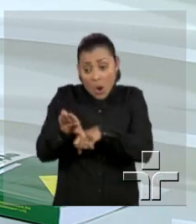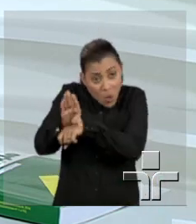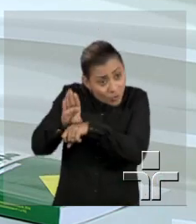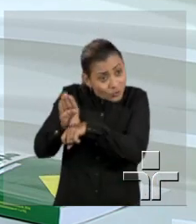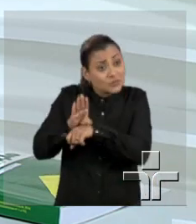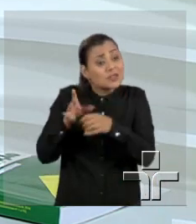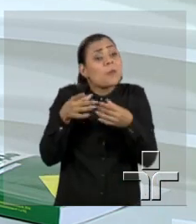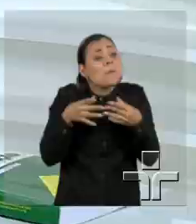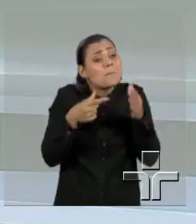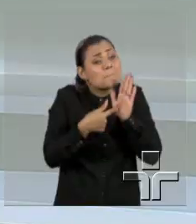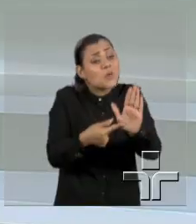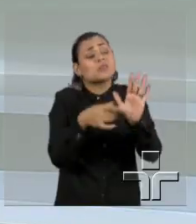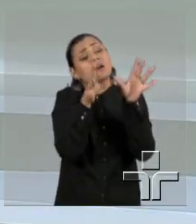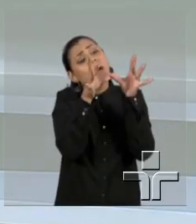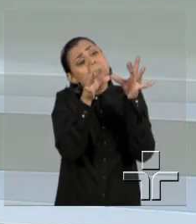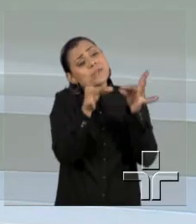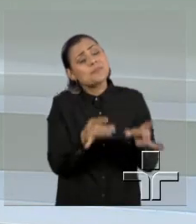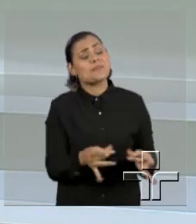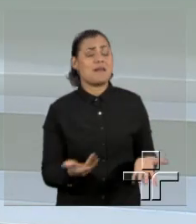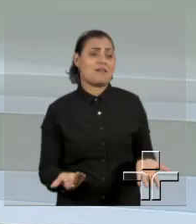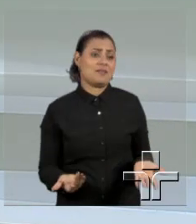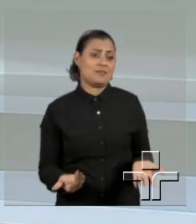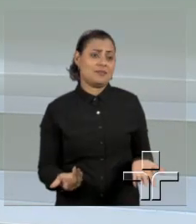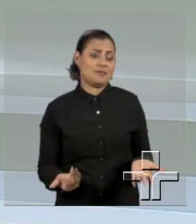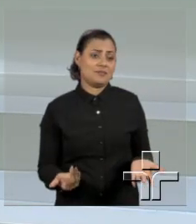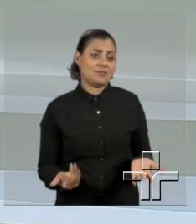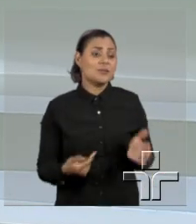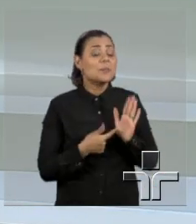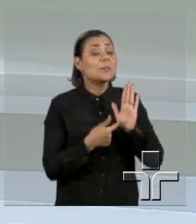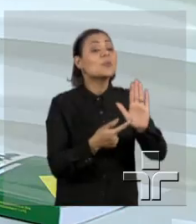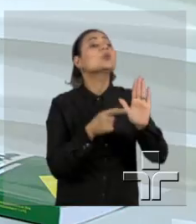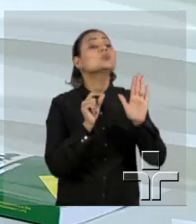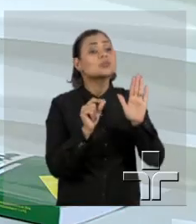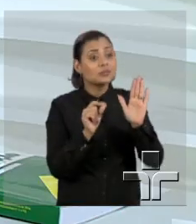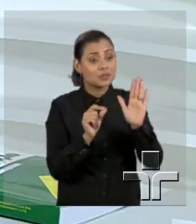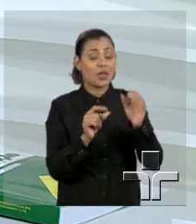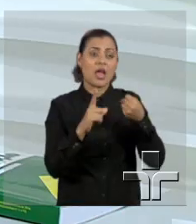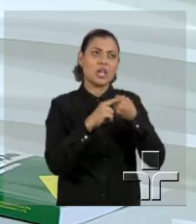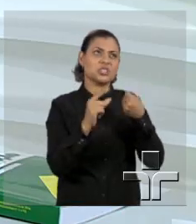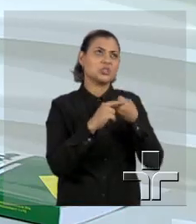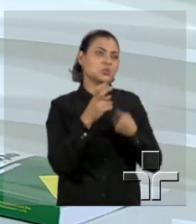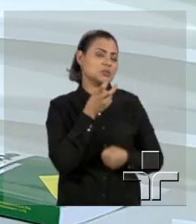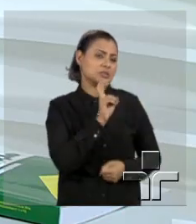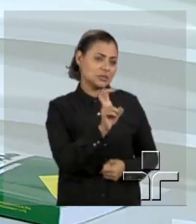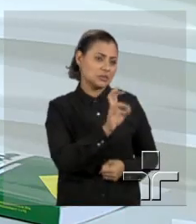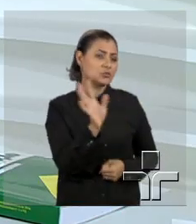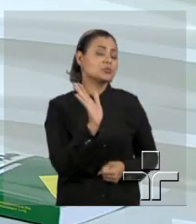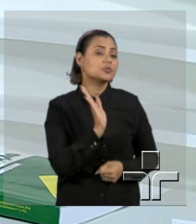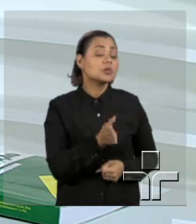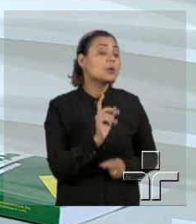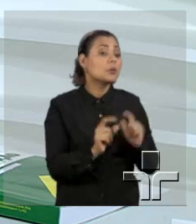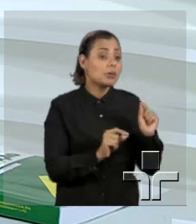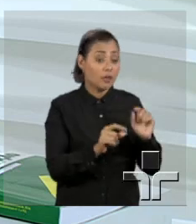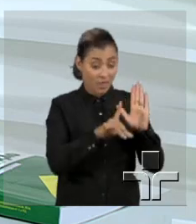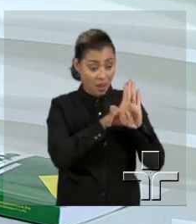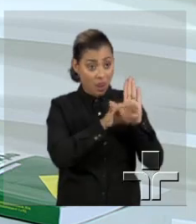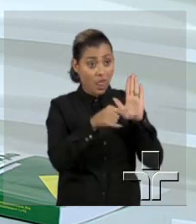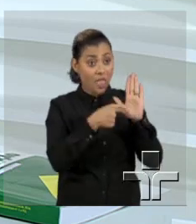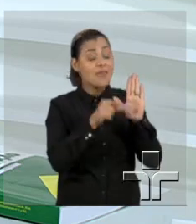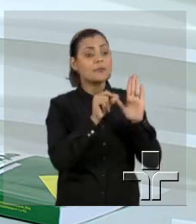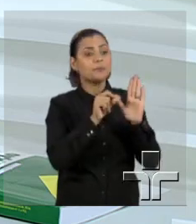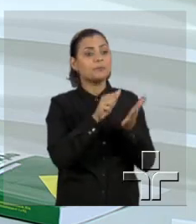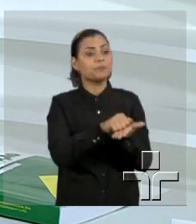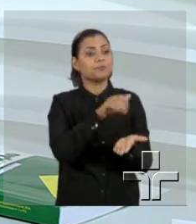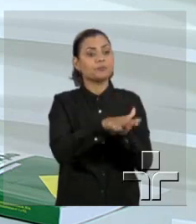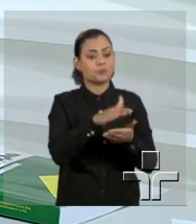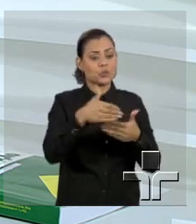além. E diz que, já no artigo 5º, que a lei punirá,